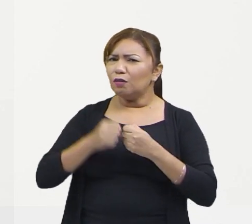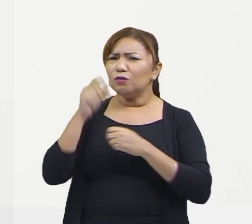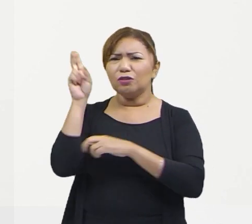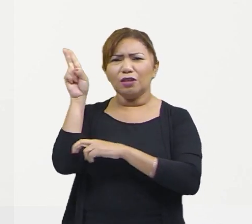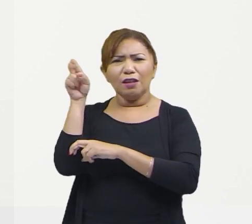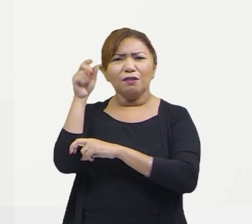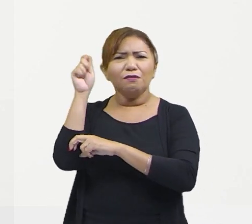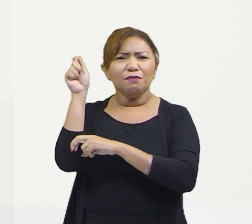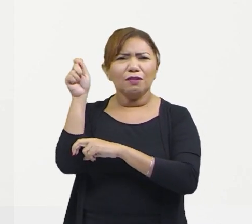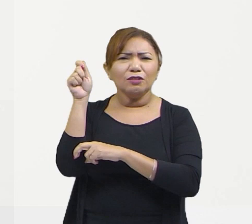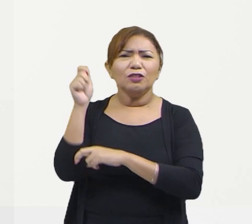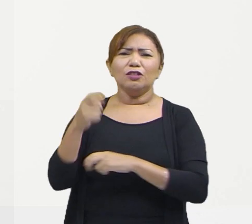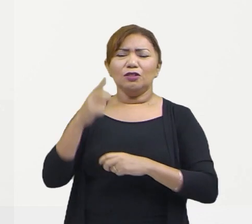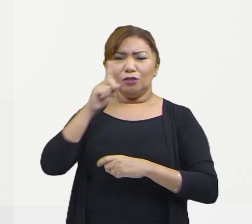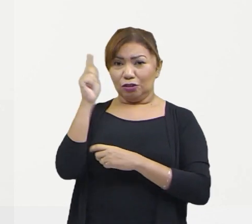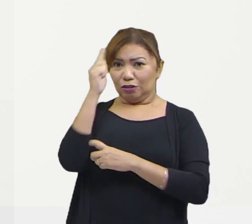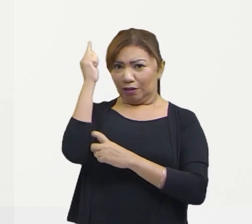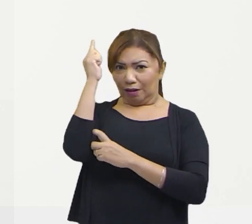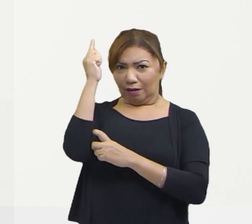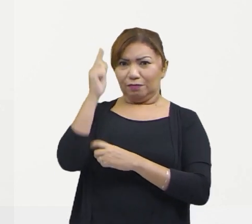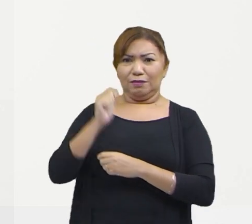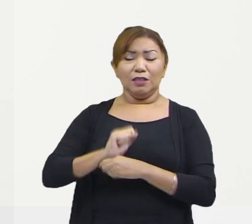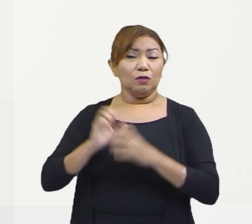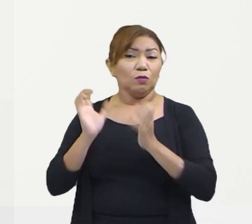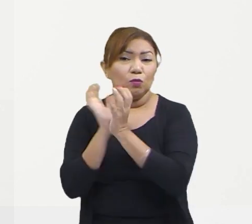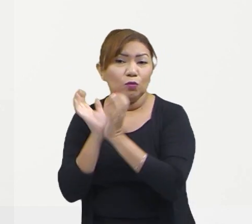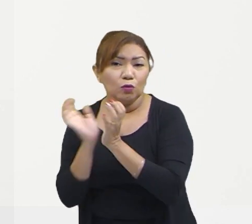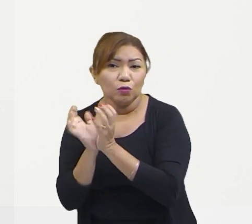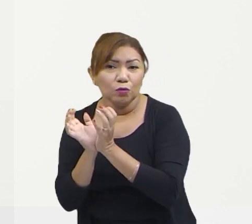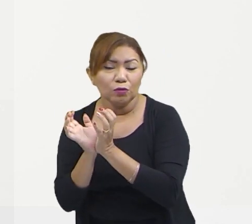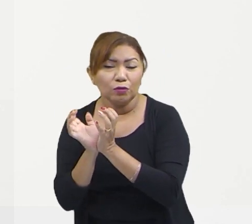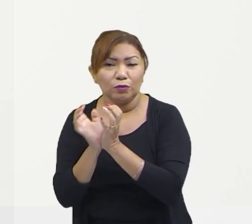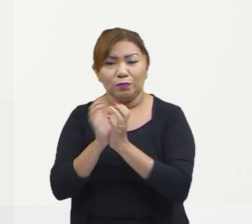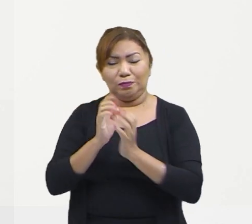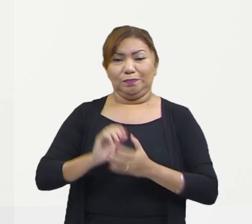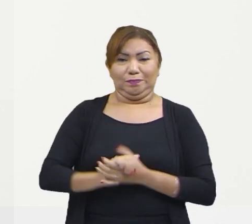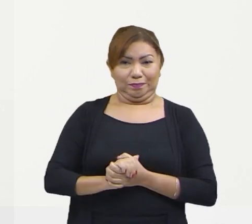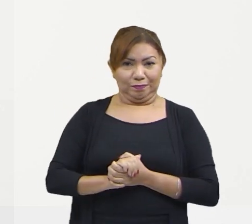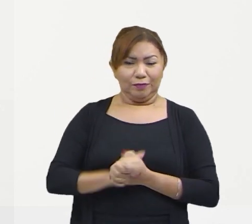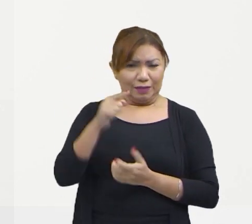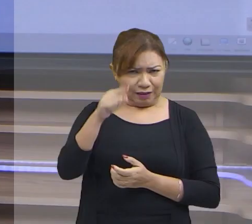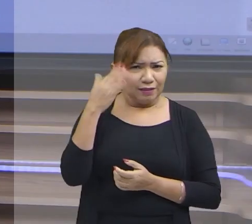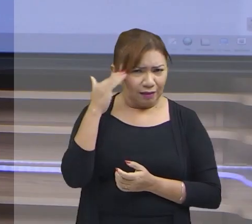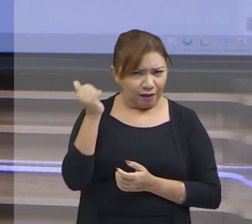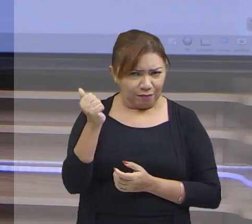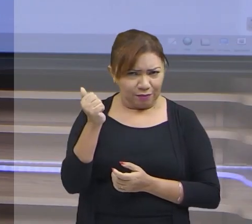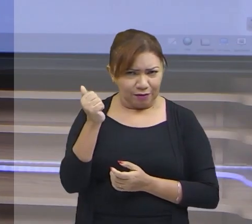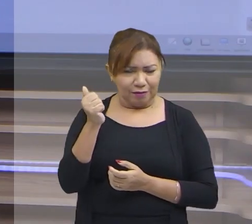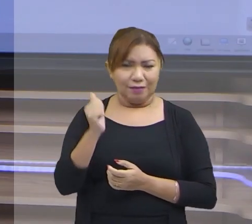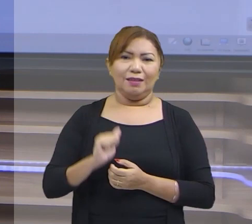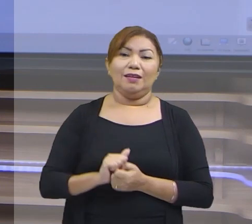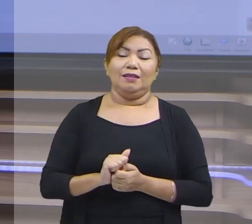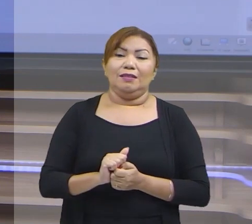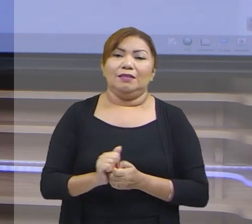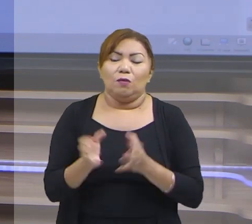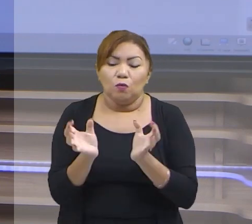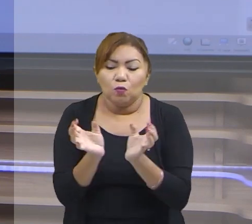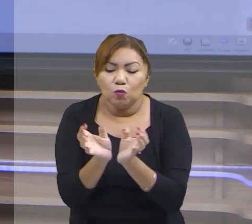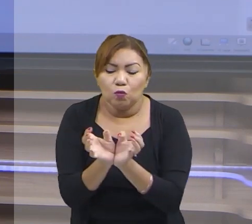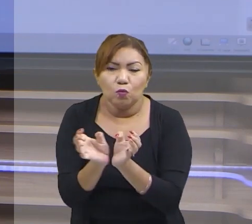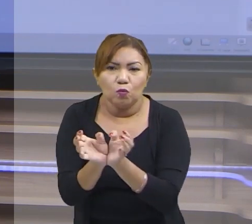elefantes e girafa. Isso aqui são conjuntos. Vocês sabem o que é conjunto? São